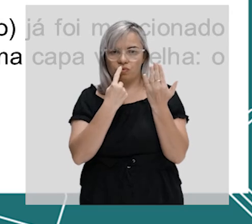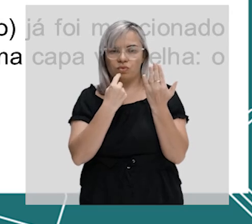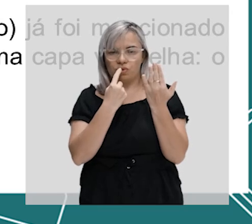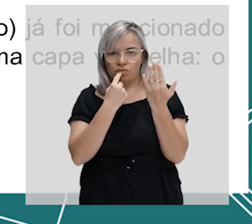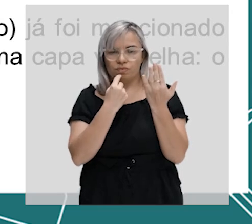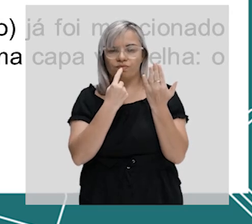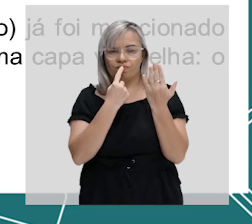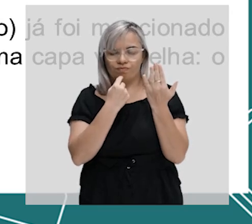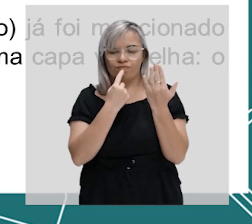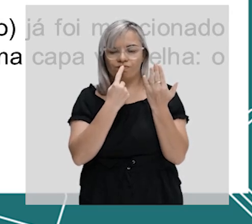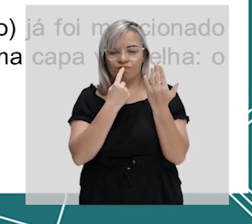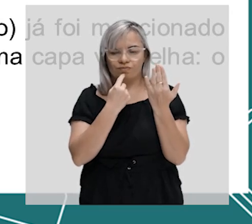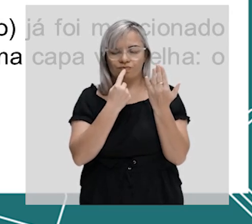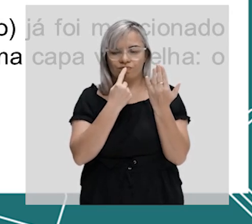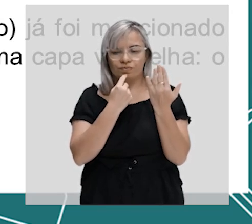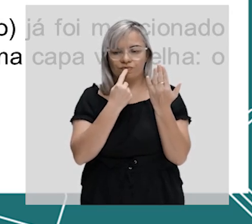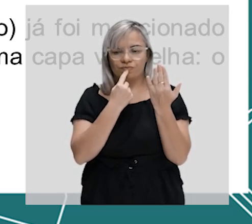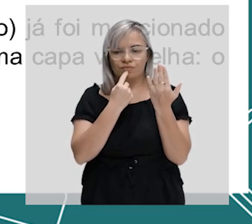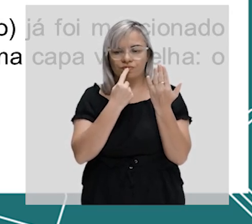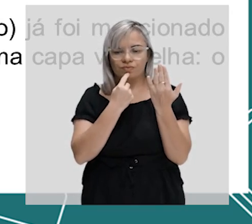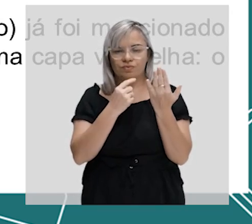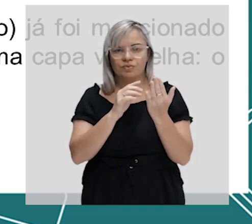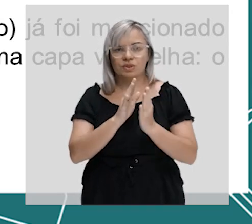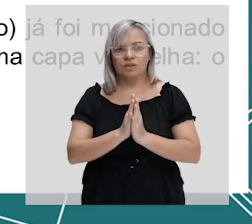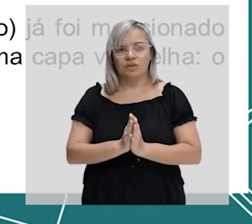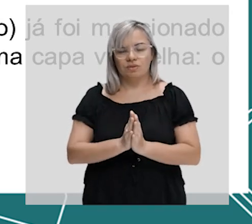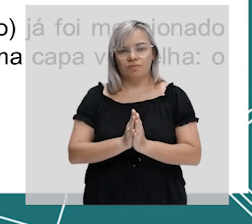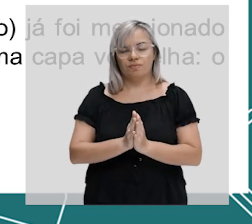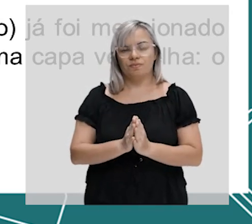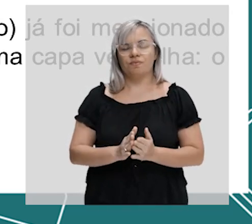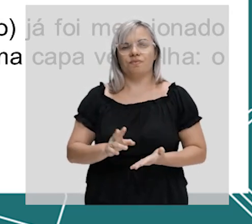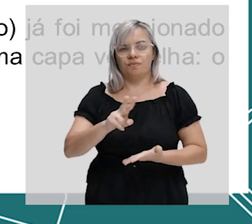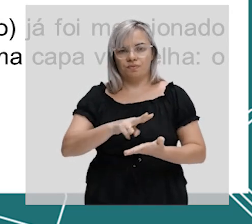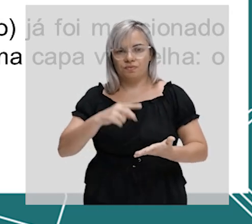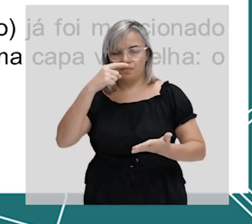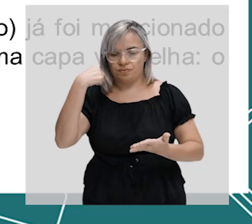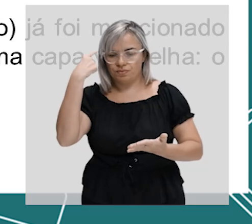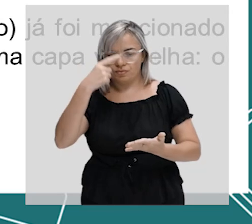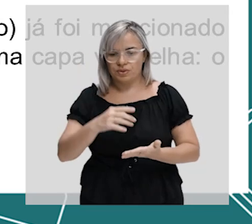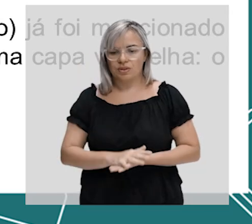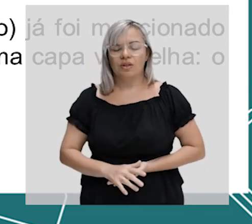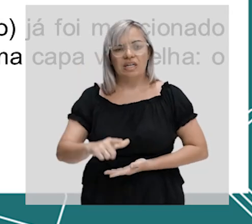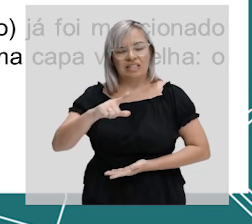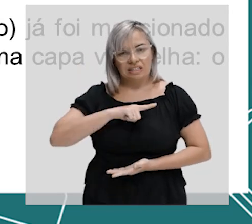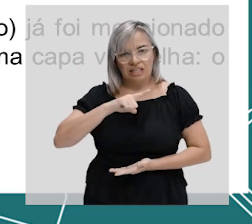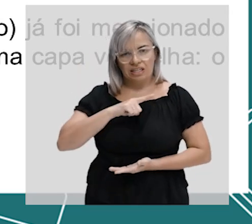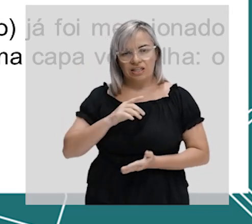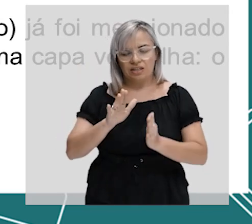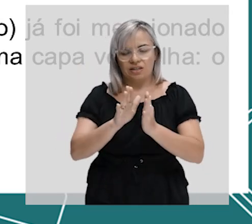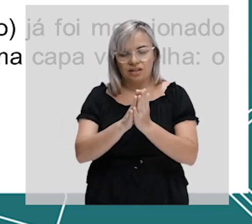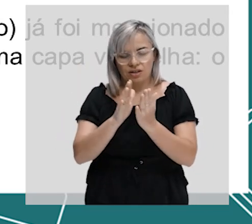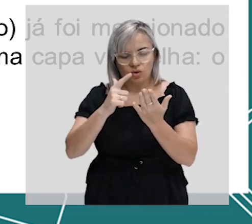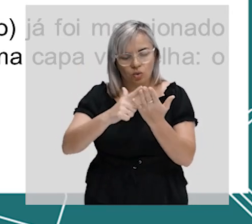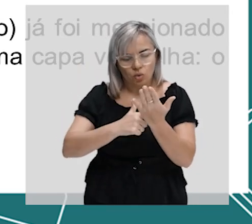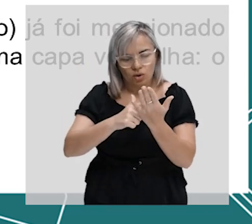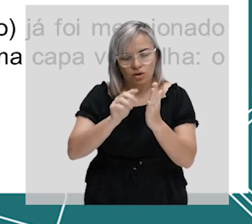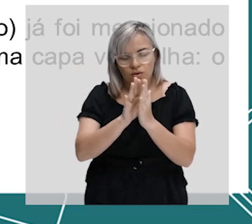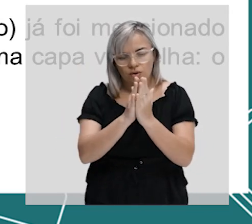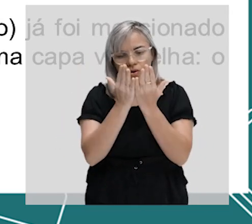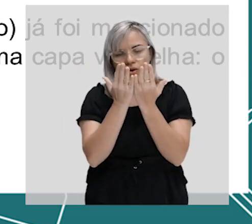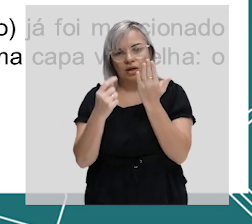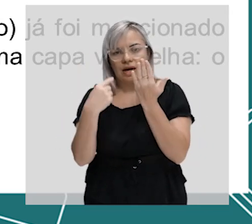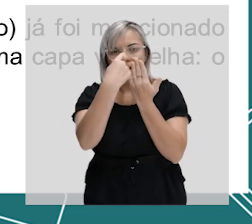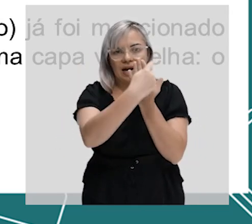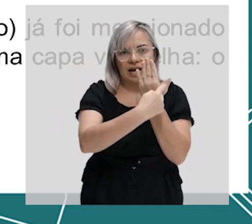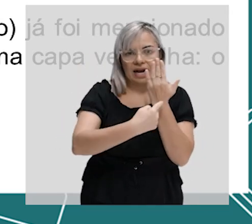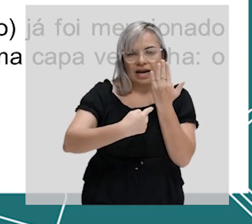assim: el libro tiene una cubierta roja, ou seja, ele tem uma capa vermelha.